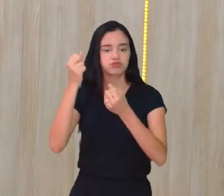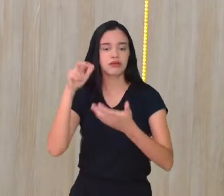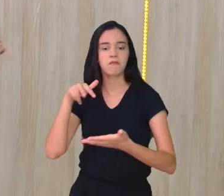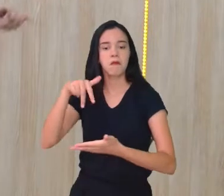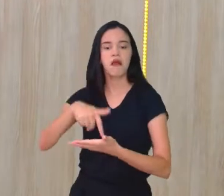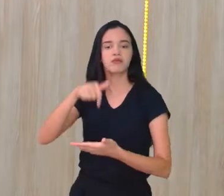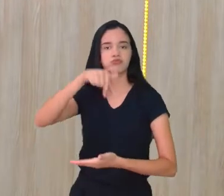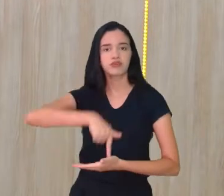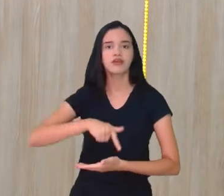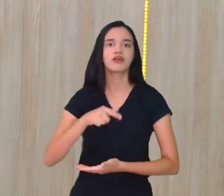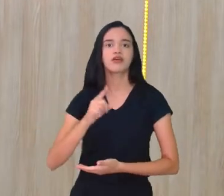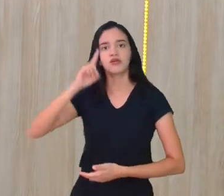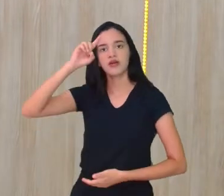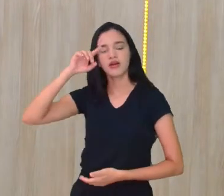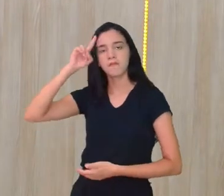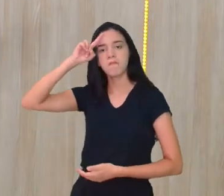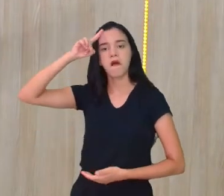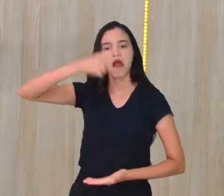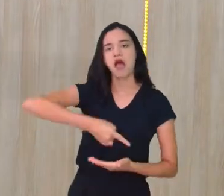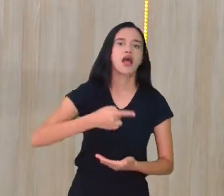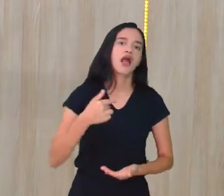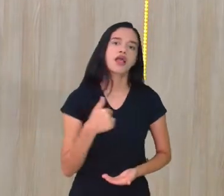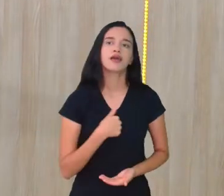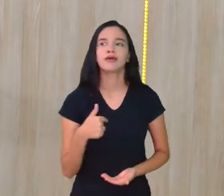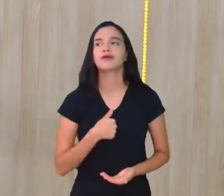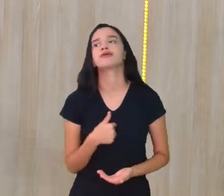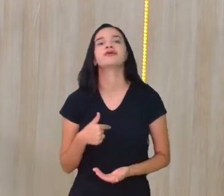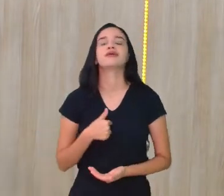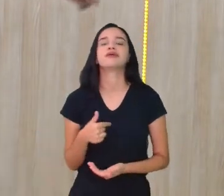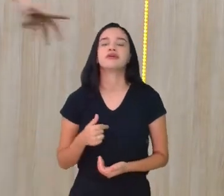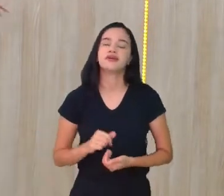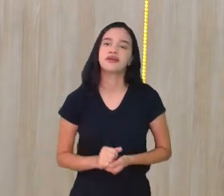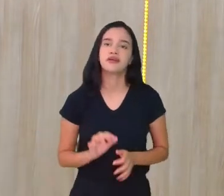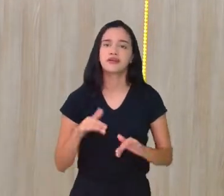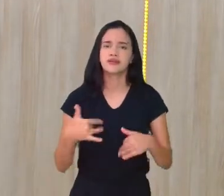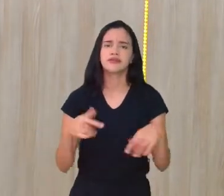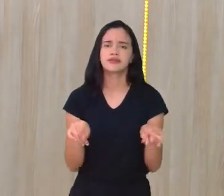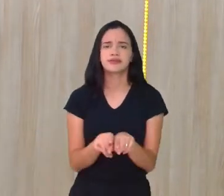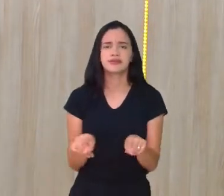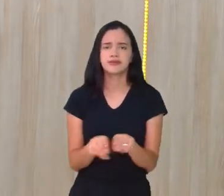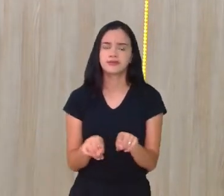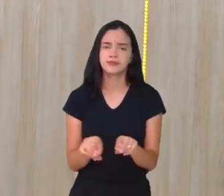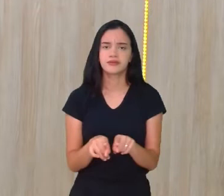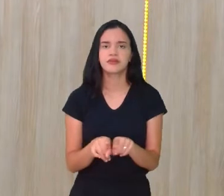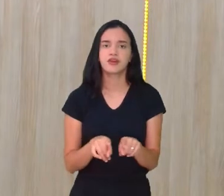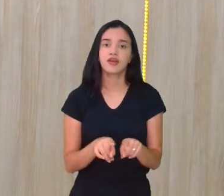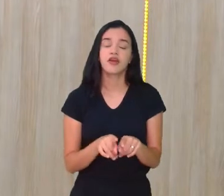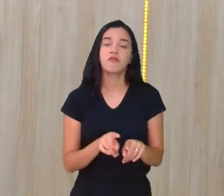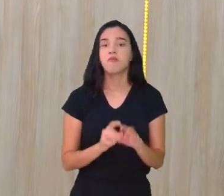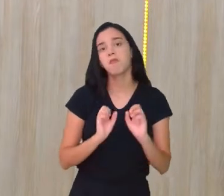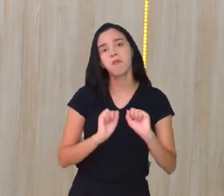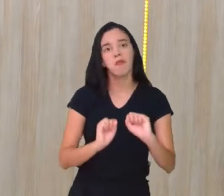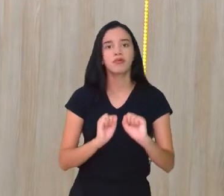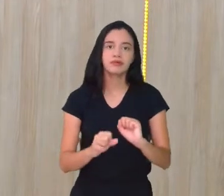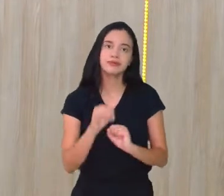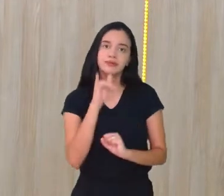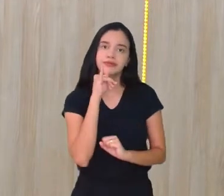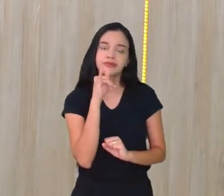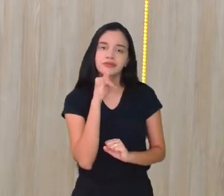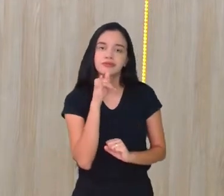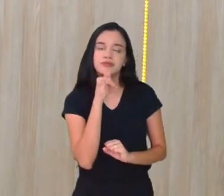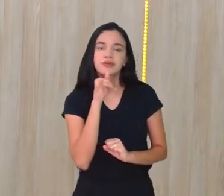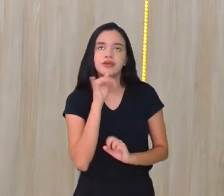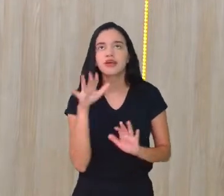sou eu. Passou daqui, quem já vai mandar é o professor Luciano, como pode ser uma questão estabelecida de